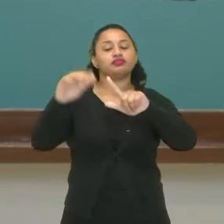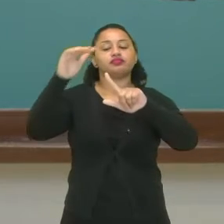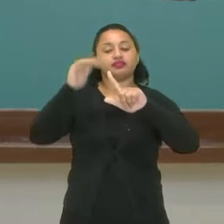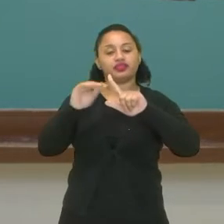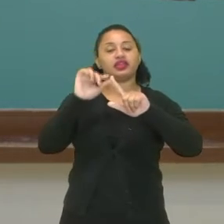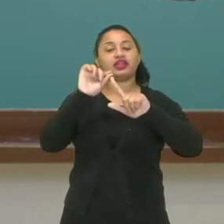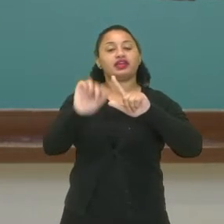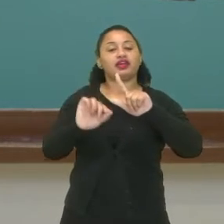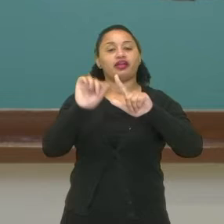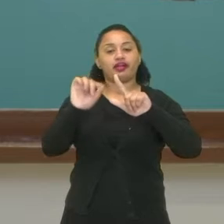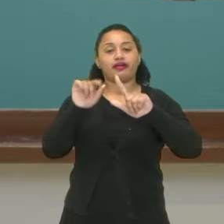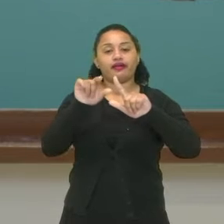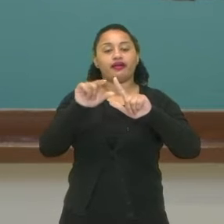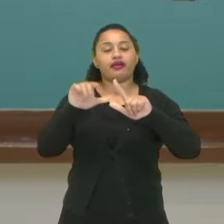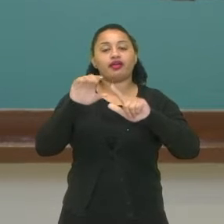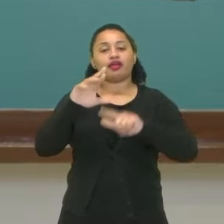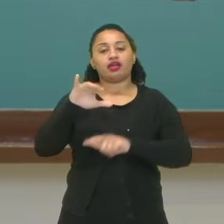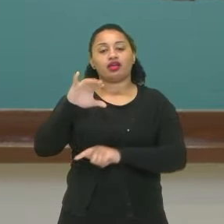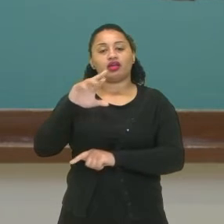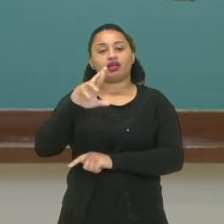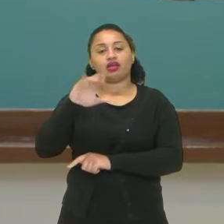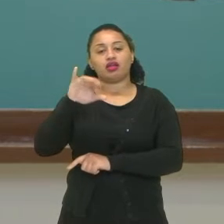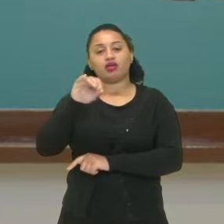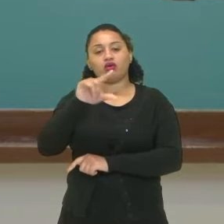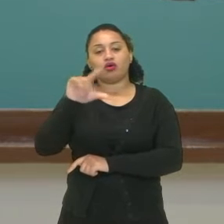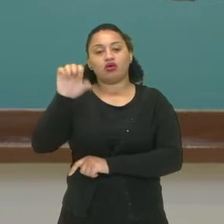clero estavam, né, os crioulos